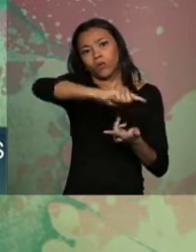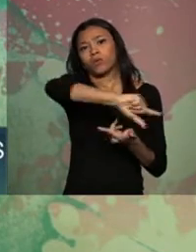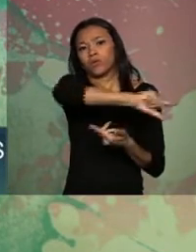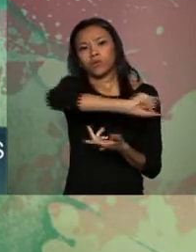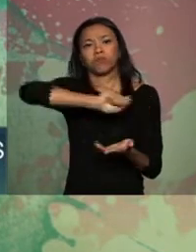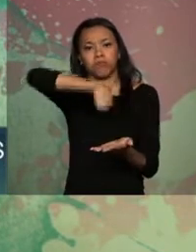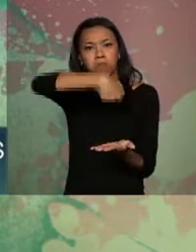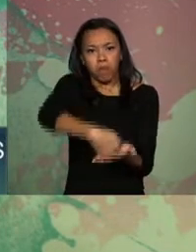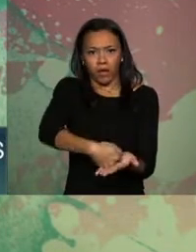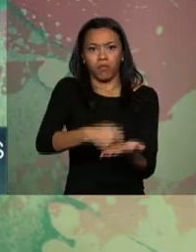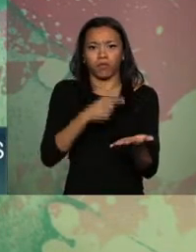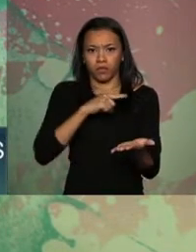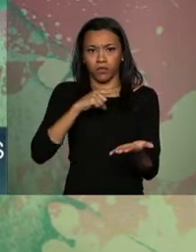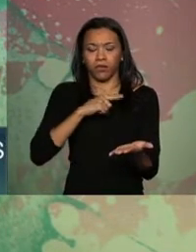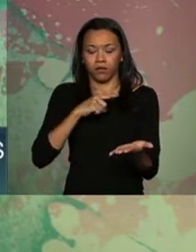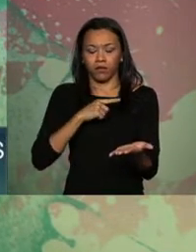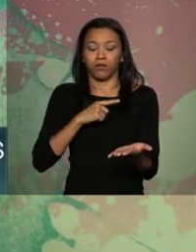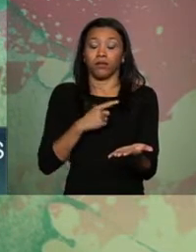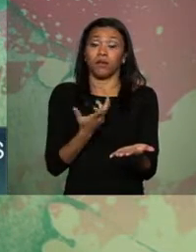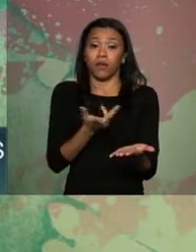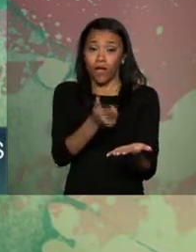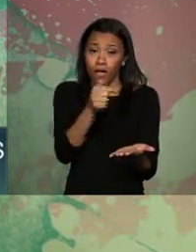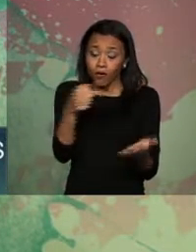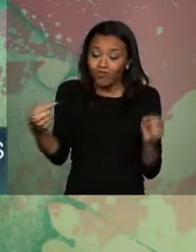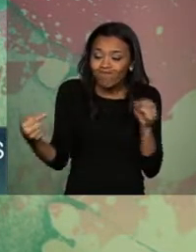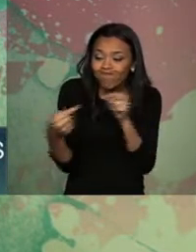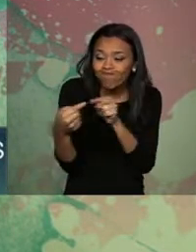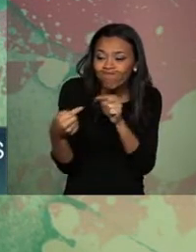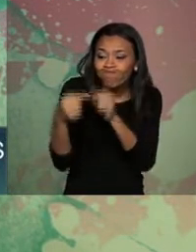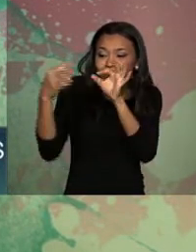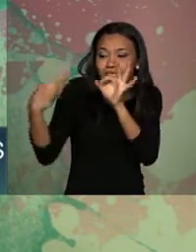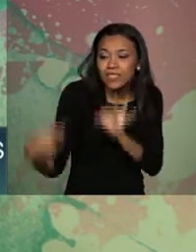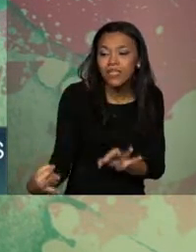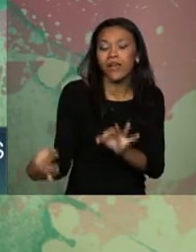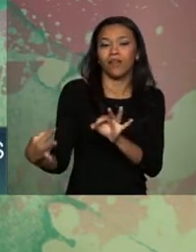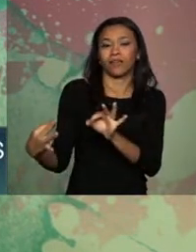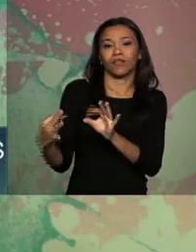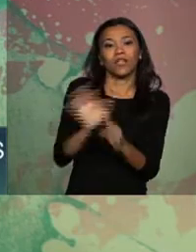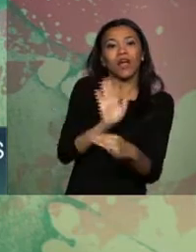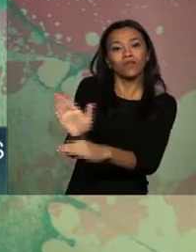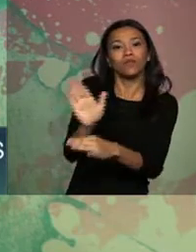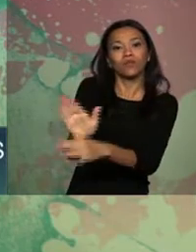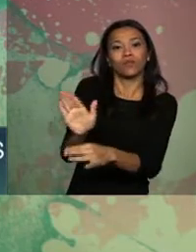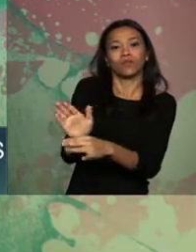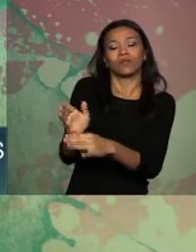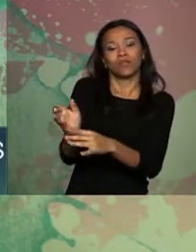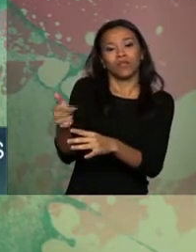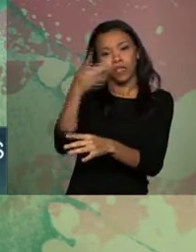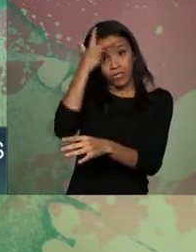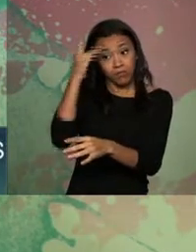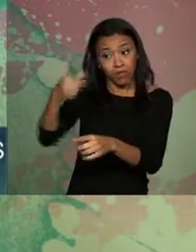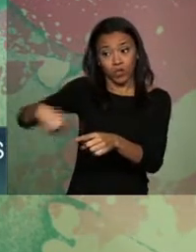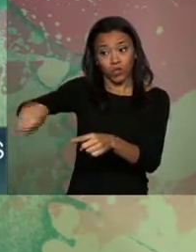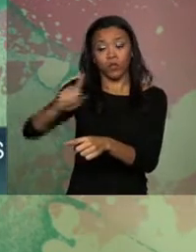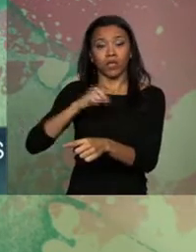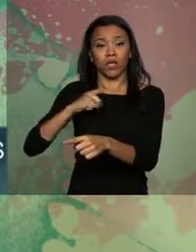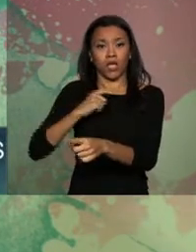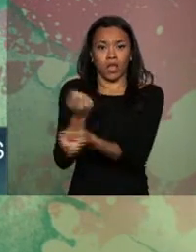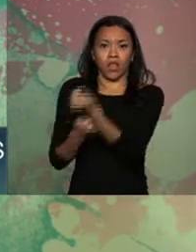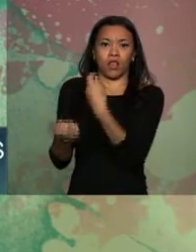pagamentos previdenciários adequados à realidade desses empreendimentos, dessas pessoas, dessas